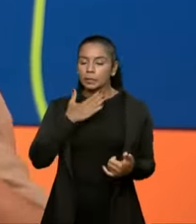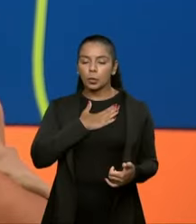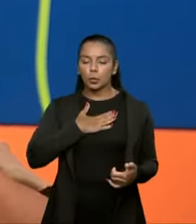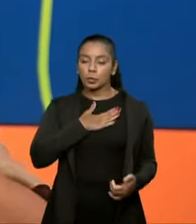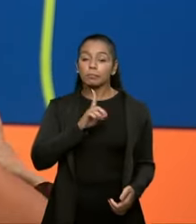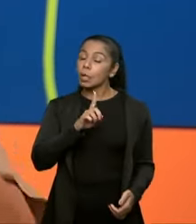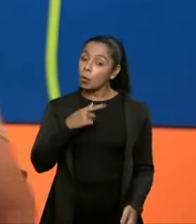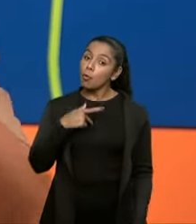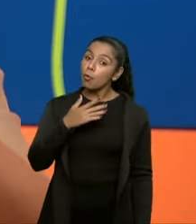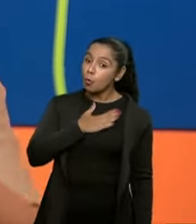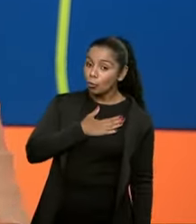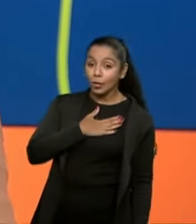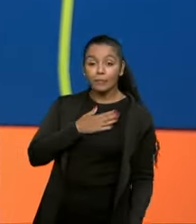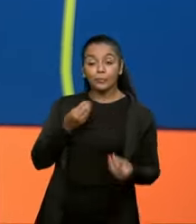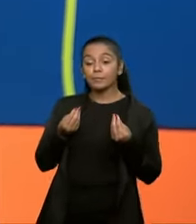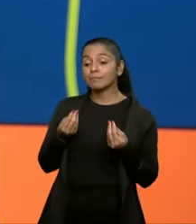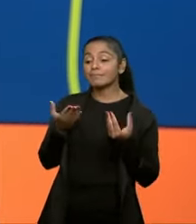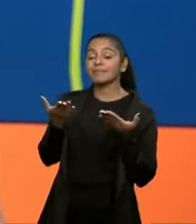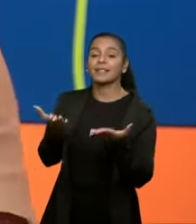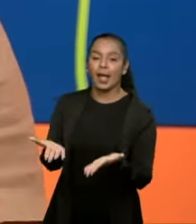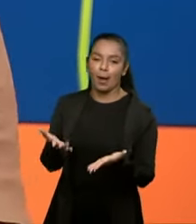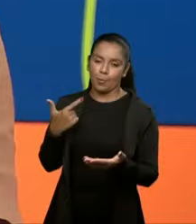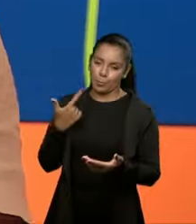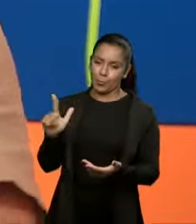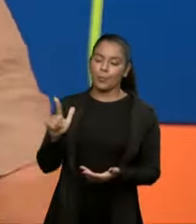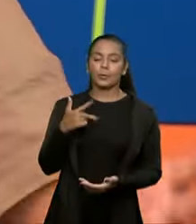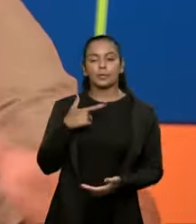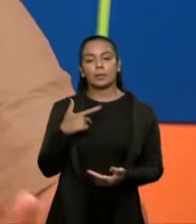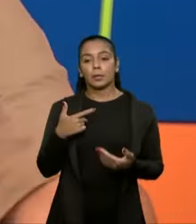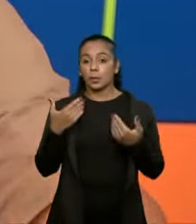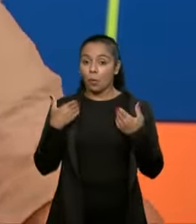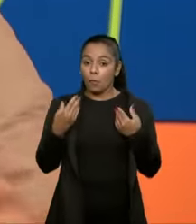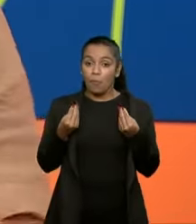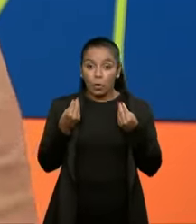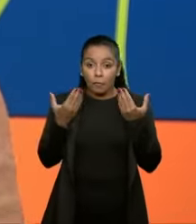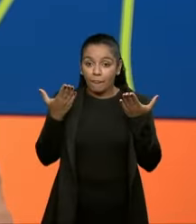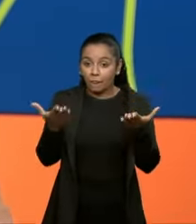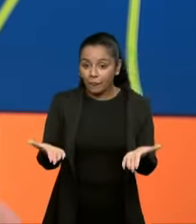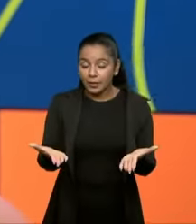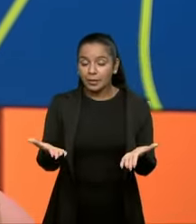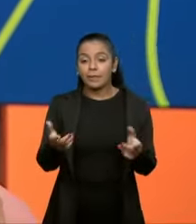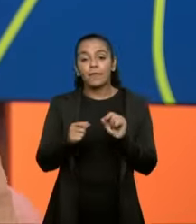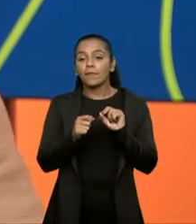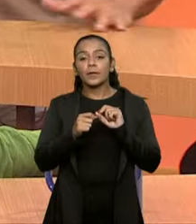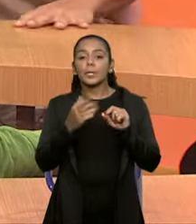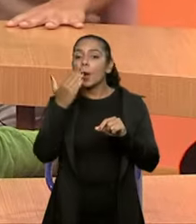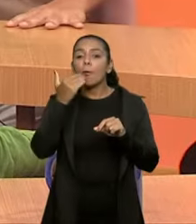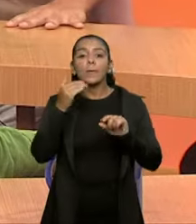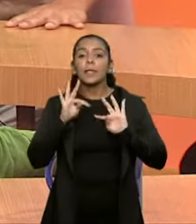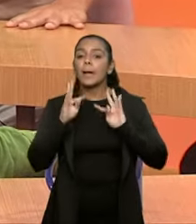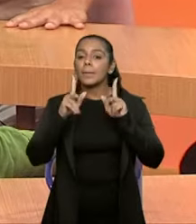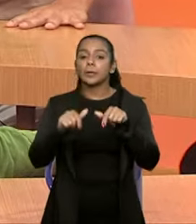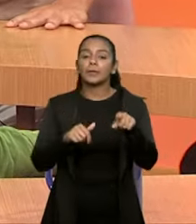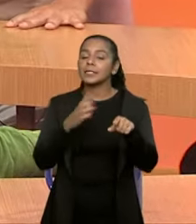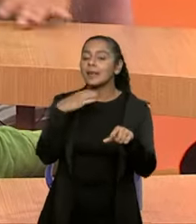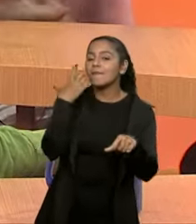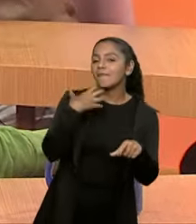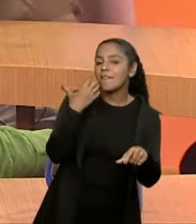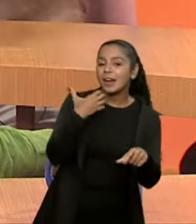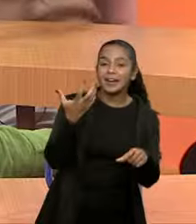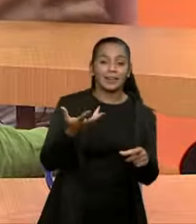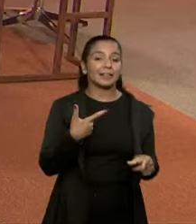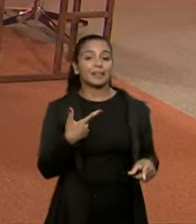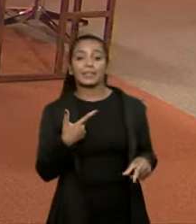pessoa você agradar o outro. Então a minha manifestação maior que eu posso oferecer aqui, acabou, vou fazer um rango pra todo mundo. É. Você vai cantar pra poder, entendeu?